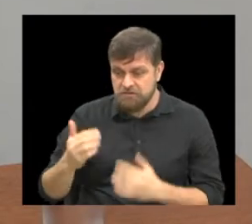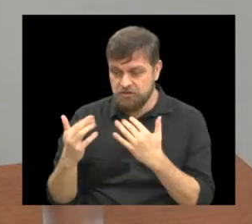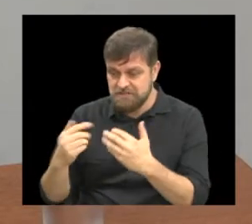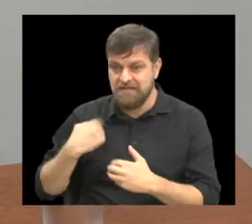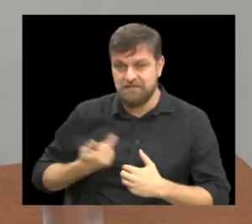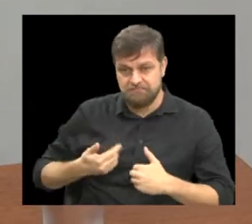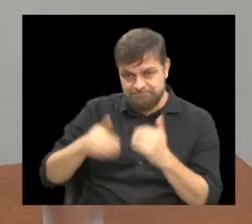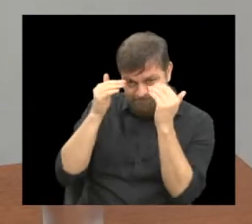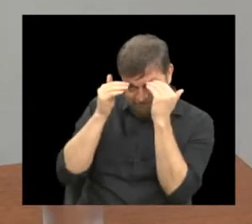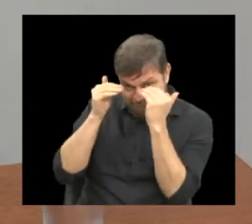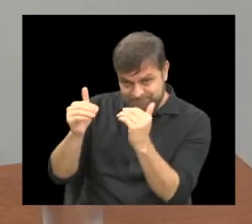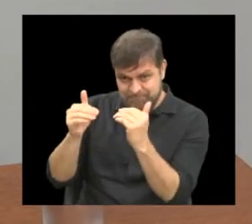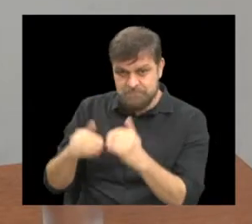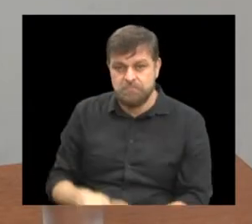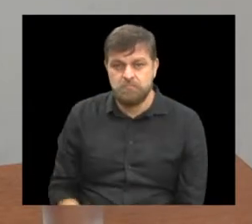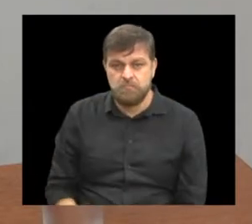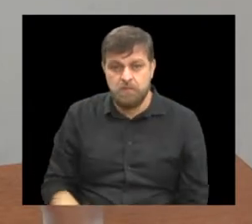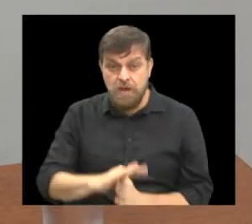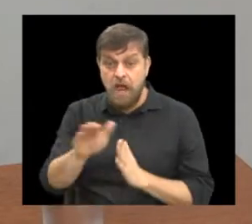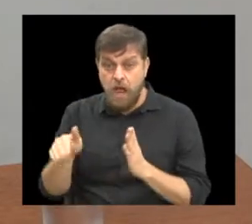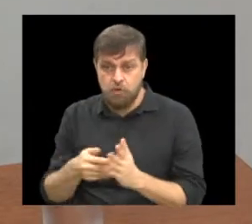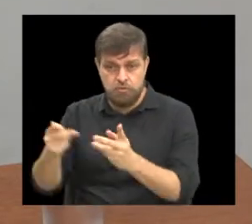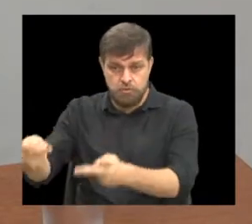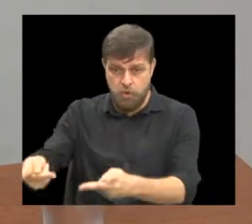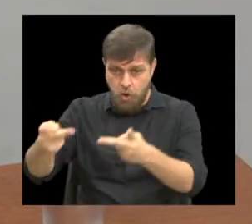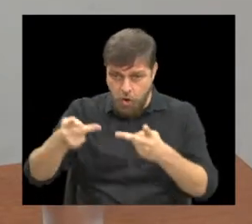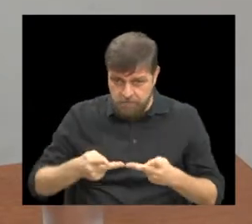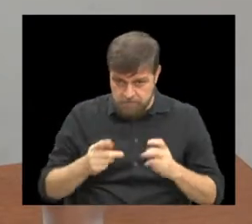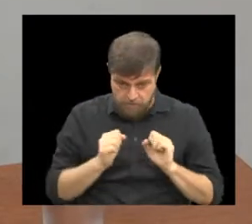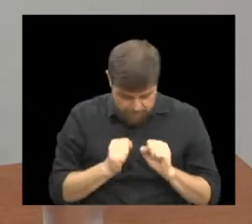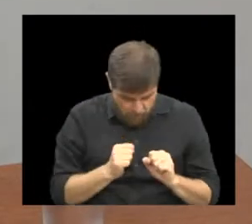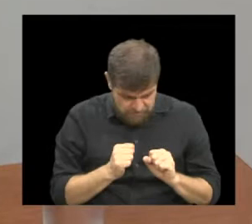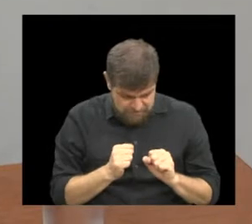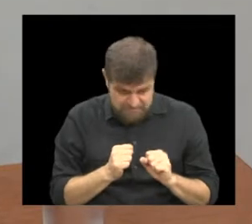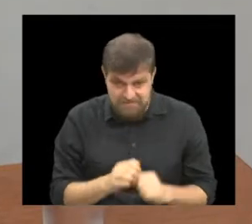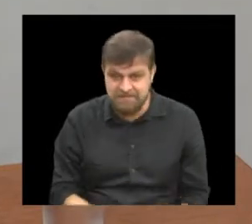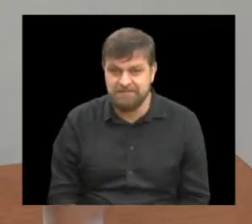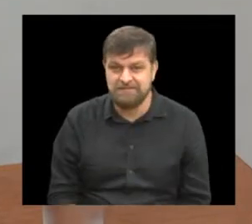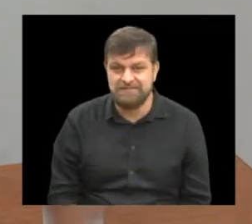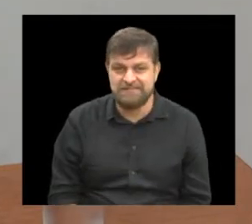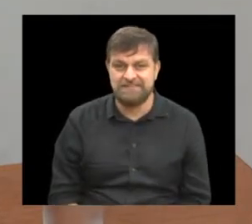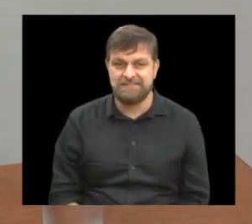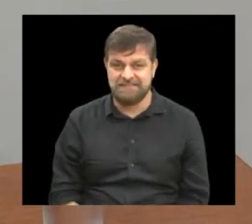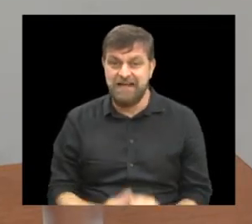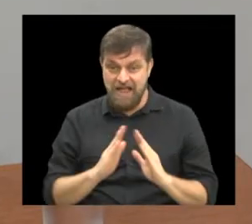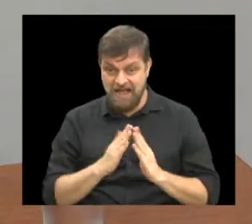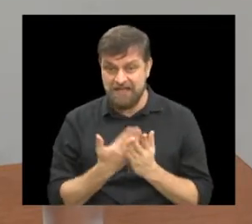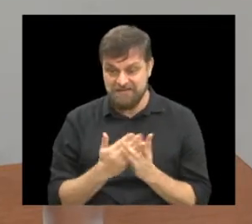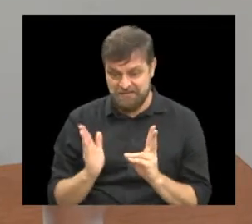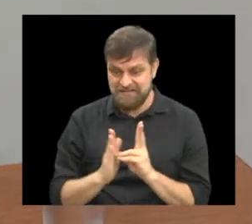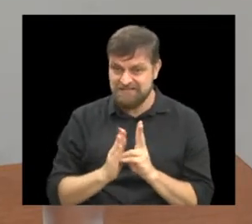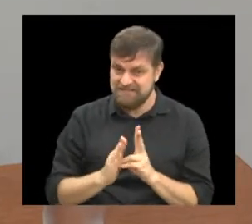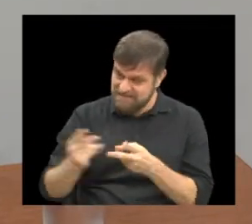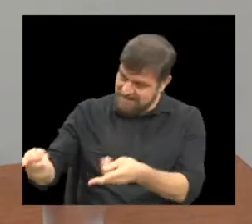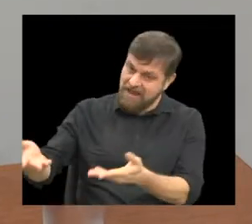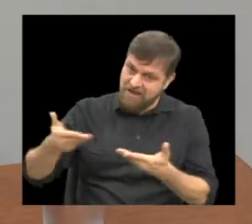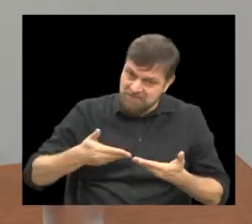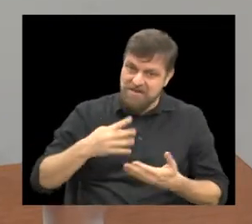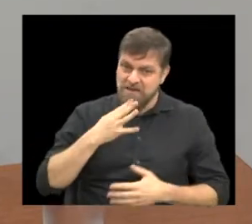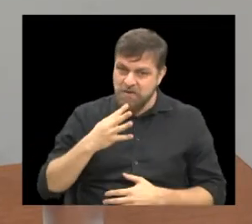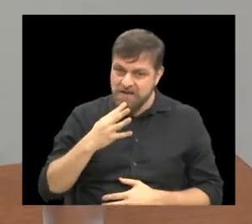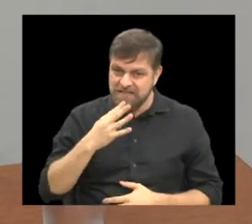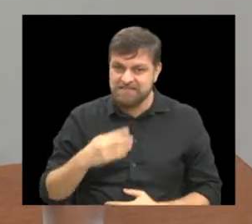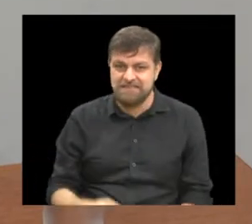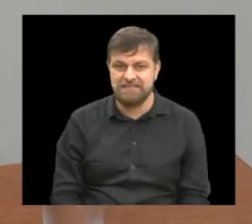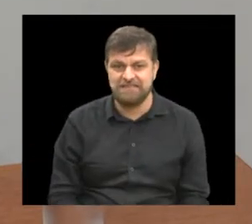lugar. E eu convido a todos, não sei se já posso convidar, Cris, claro. A todos para ir conhecer a Tiquira. E